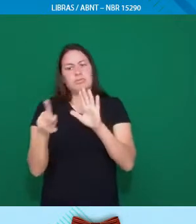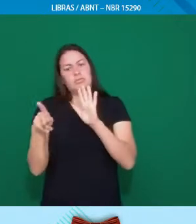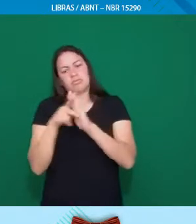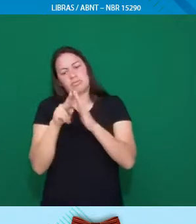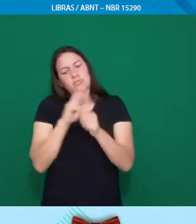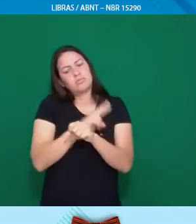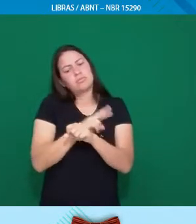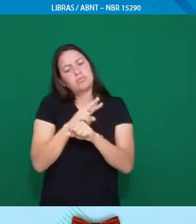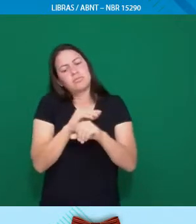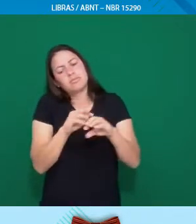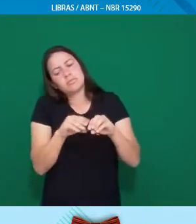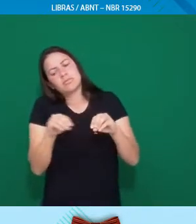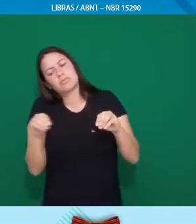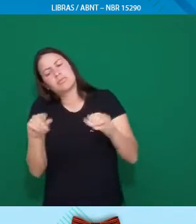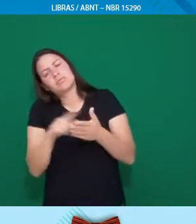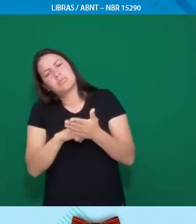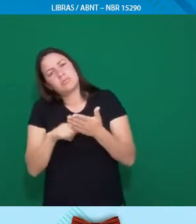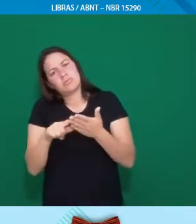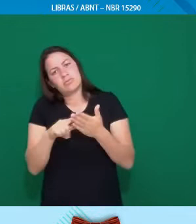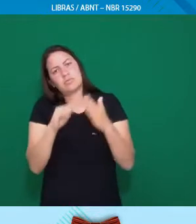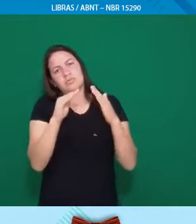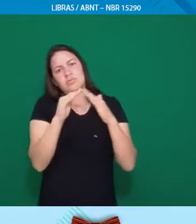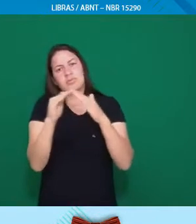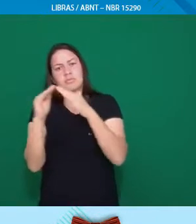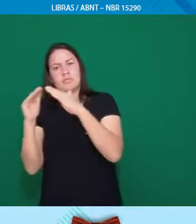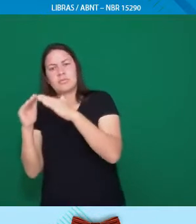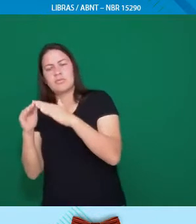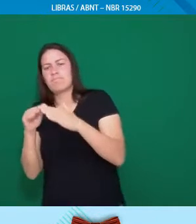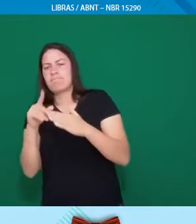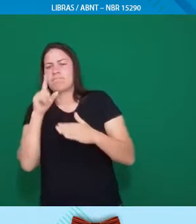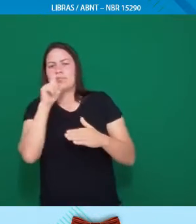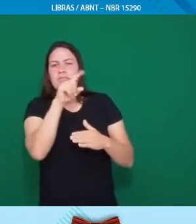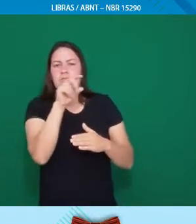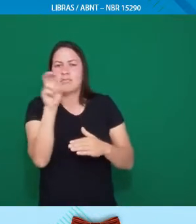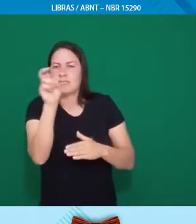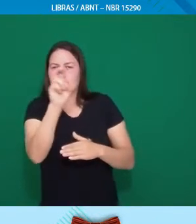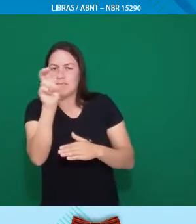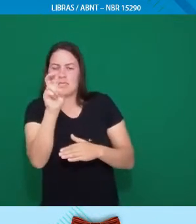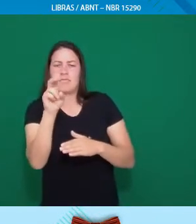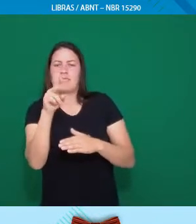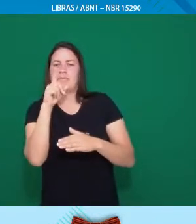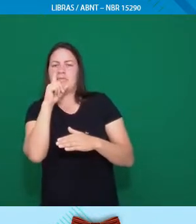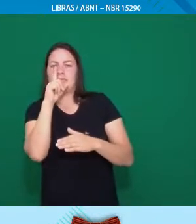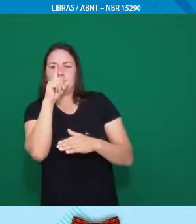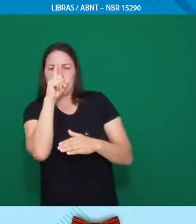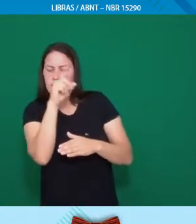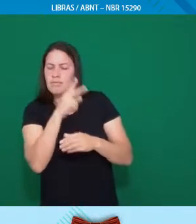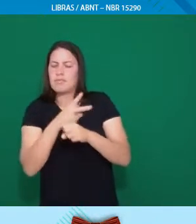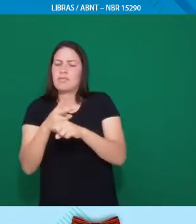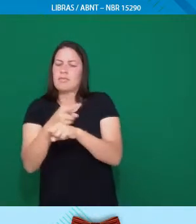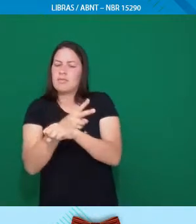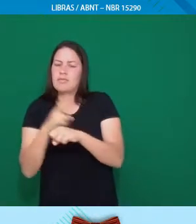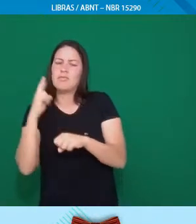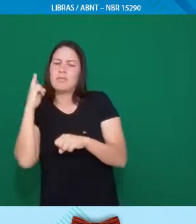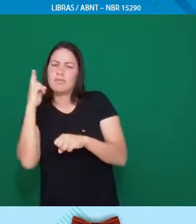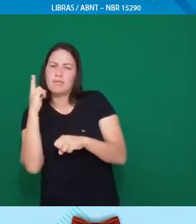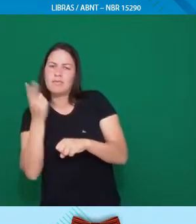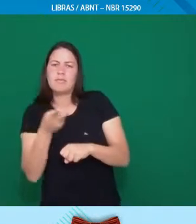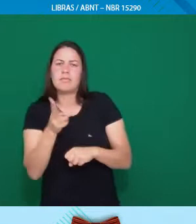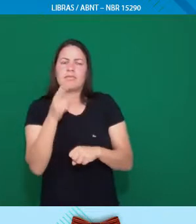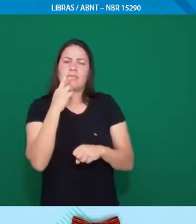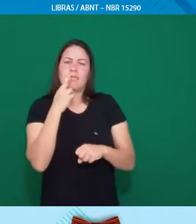vender não tem problema mas ao menos manter limpa aí o vizinho toda vida tem que tá a dor toda a vida procurando outro sempre